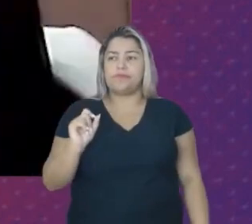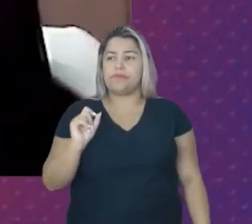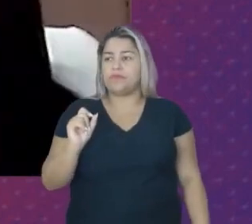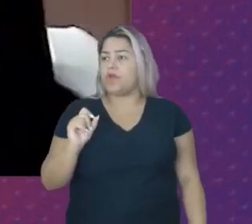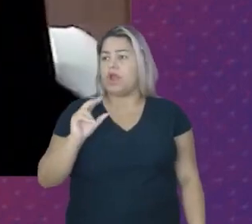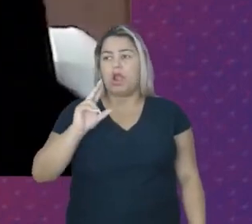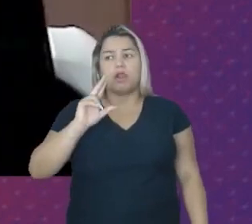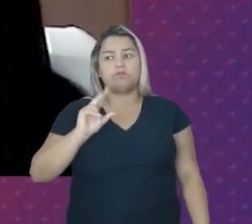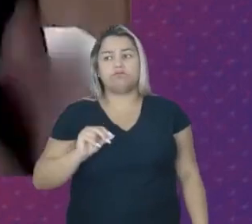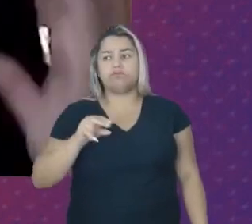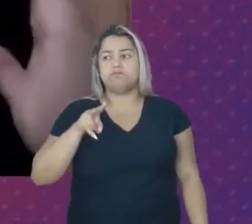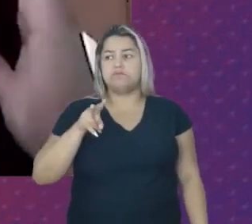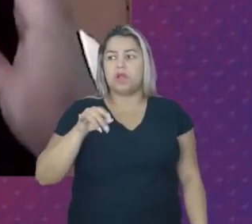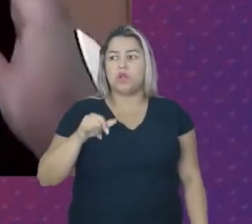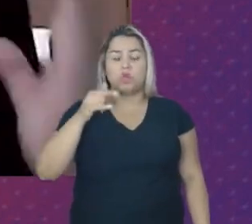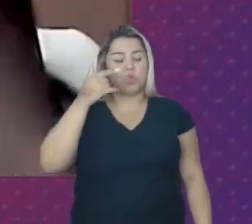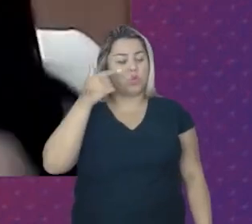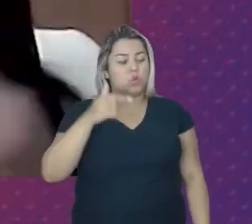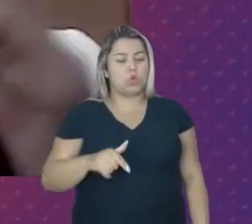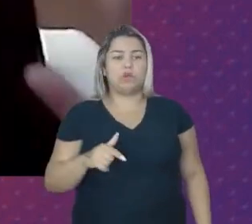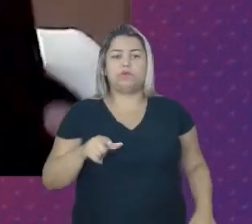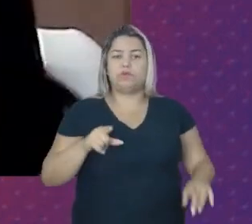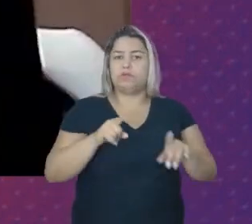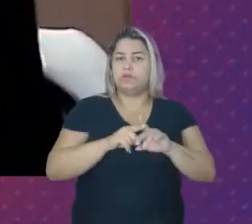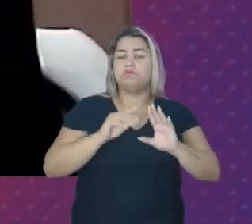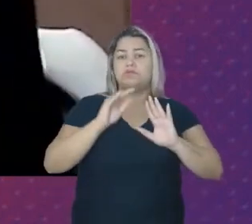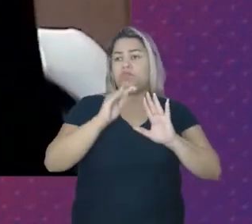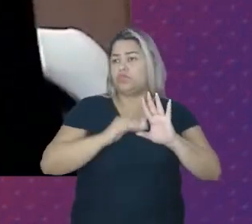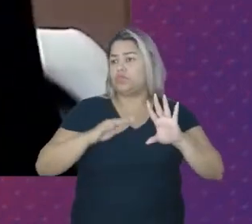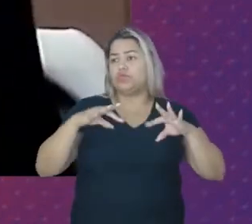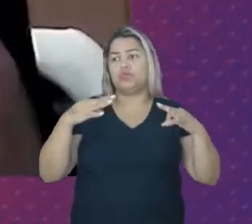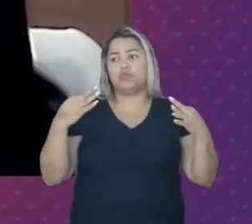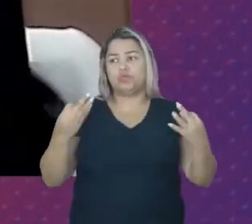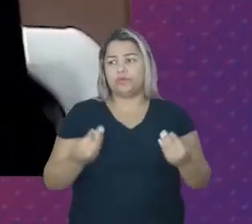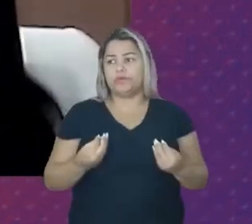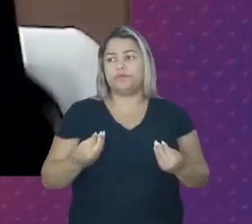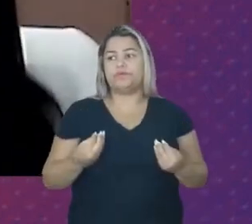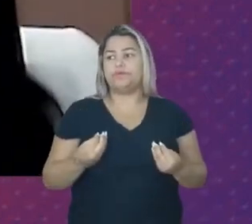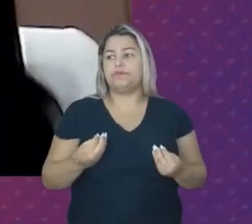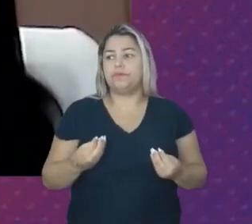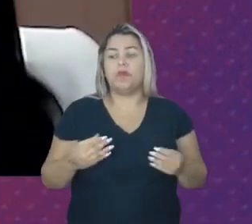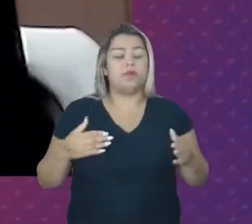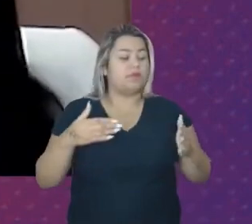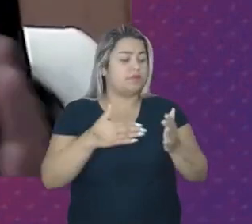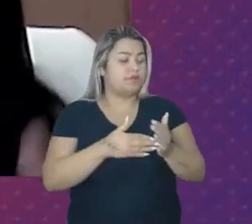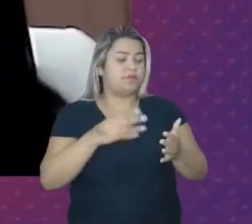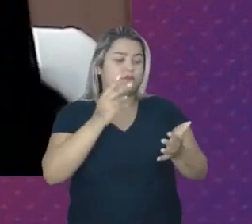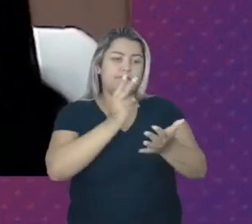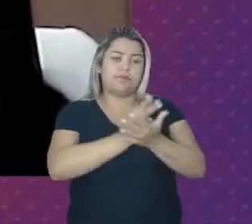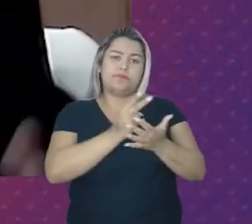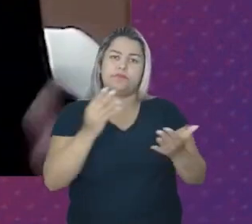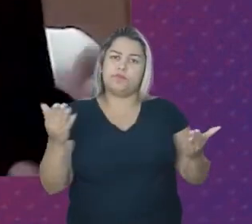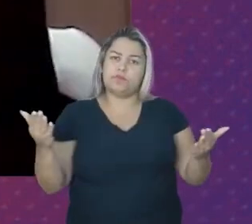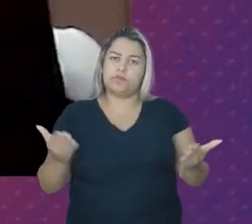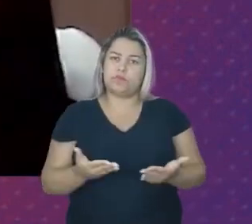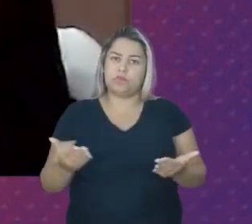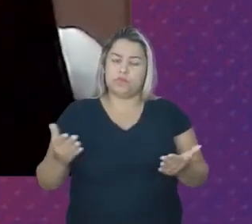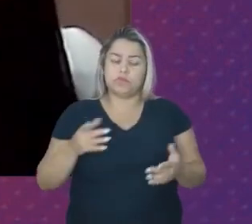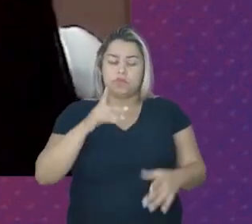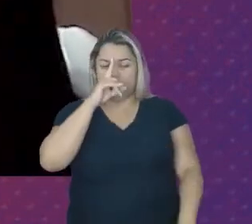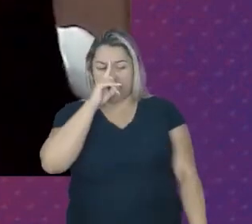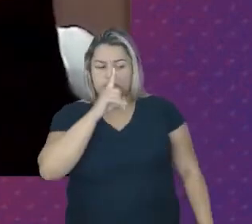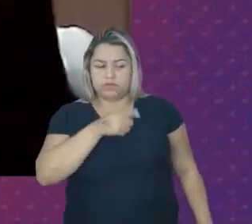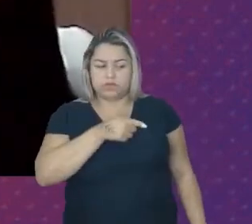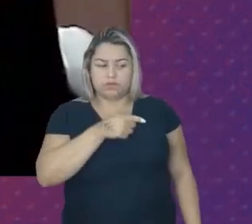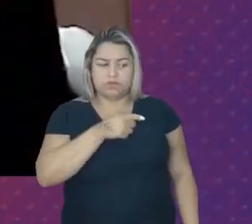você não vai conseguir fazer conteúdo sobre tudo. Até mesmo hoje, quem está no mandato e tenta